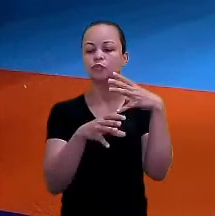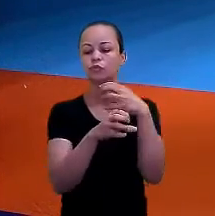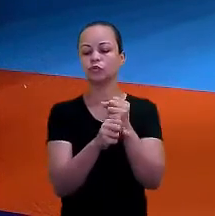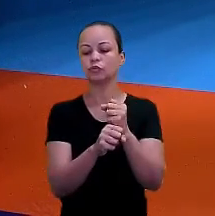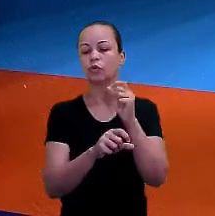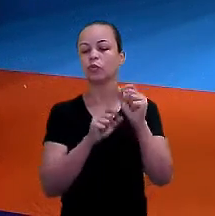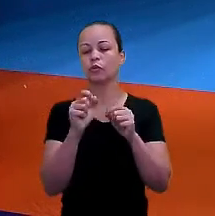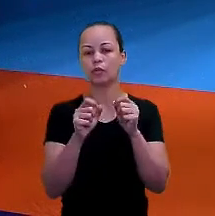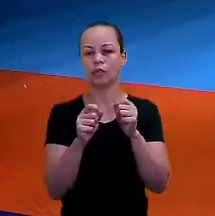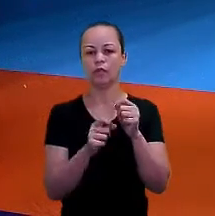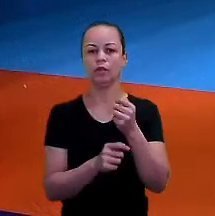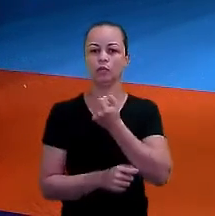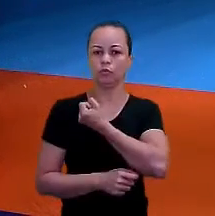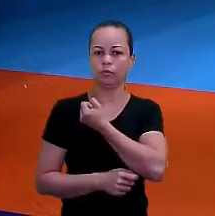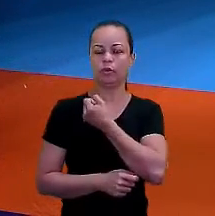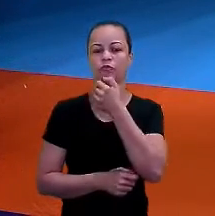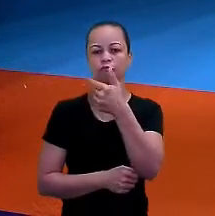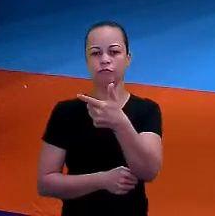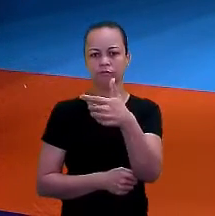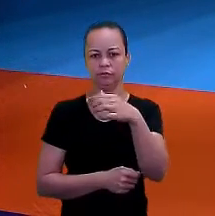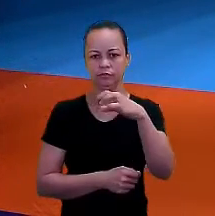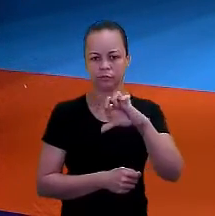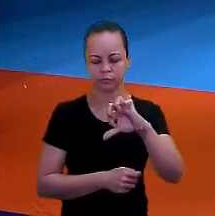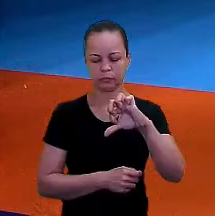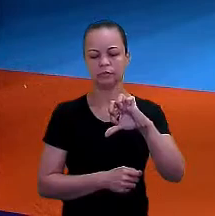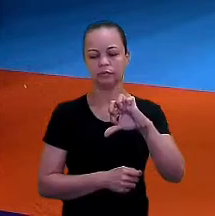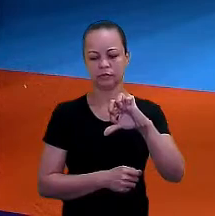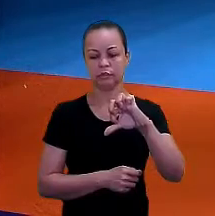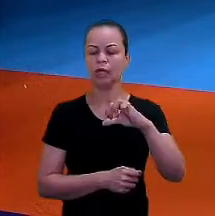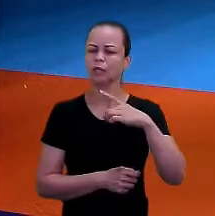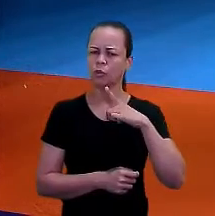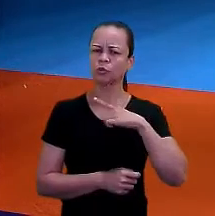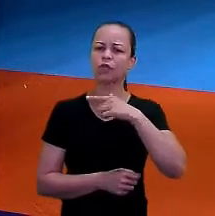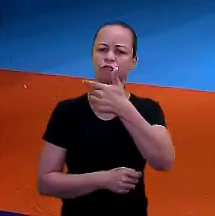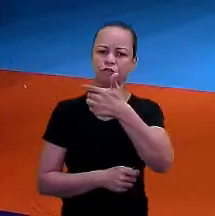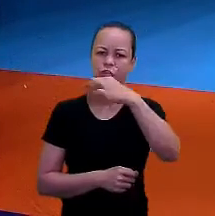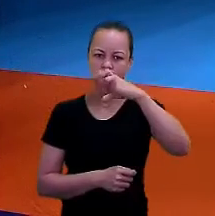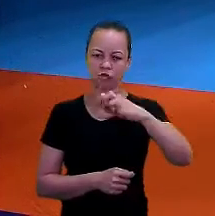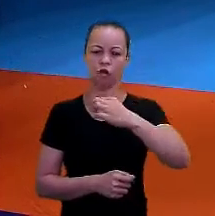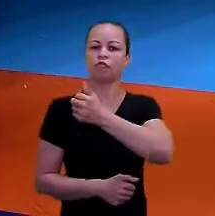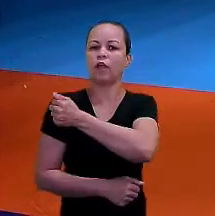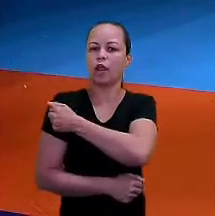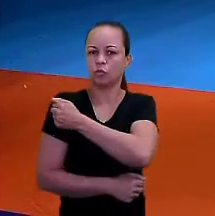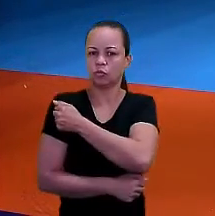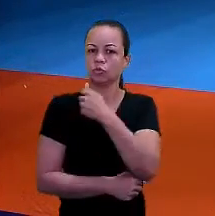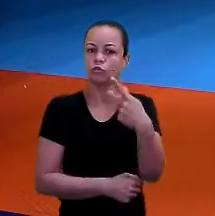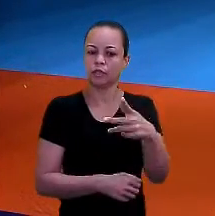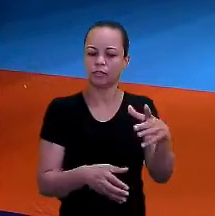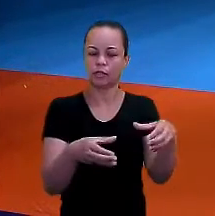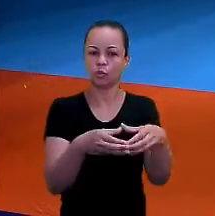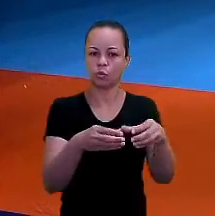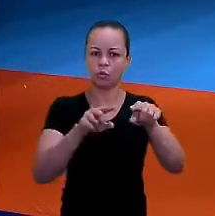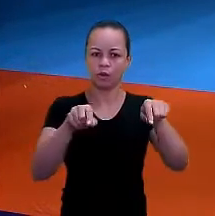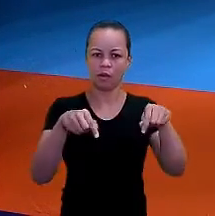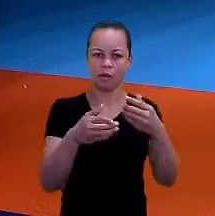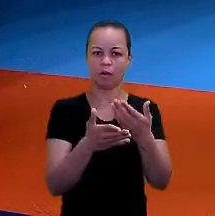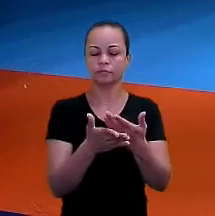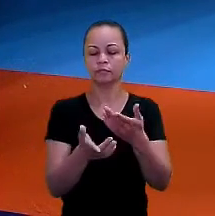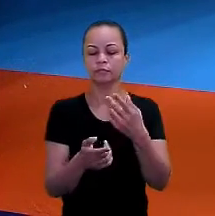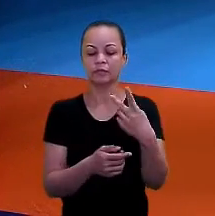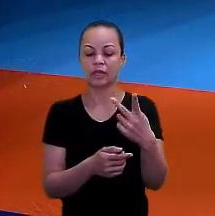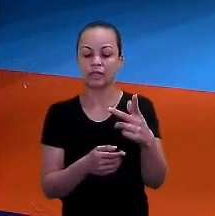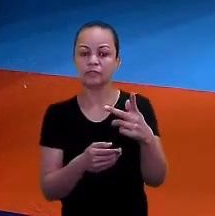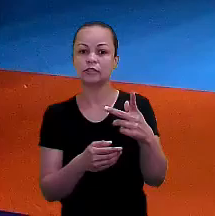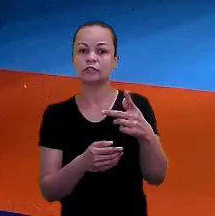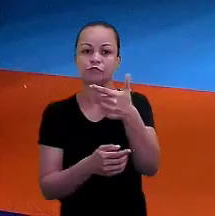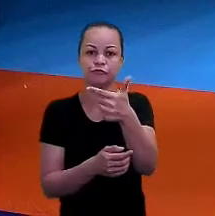dar o número 29. Então, eu tenho 29 alunos nessa turma. E desses